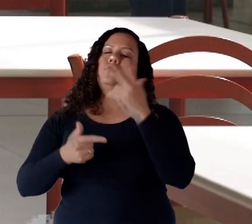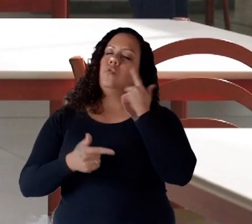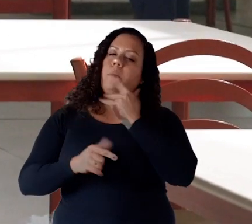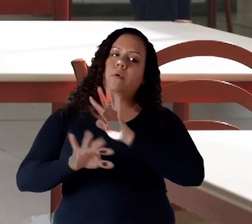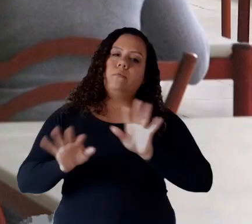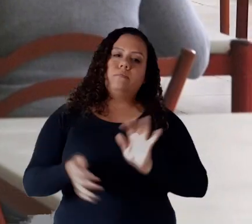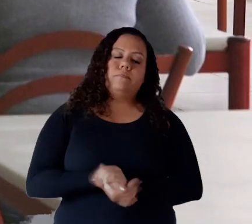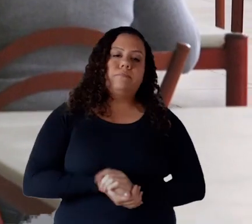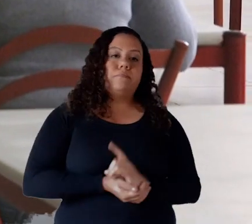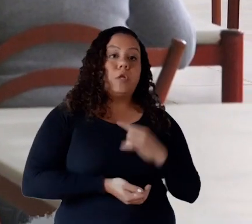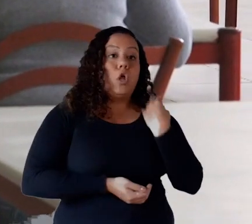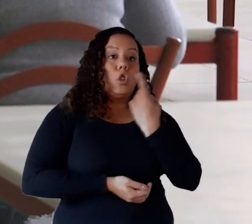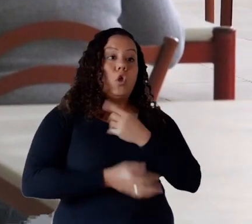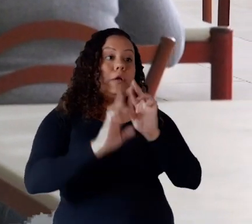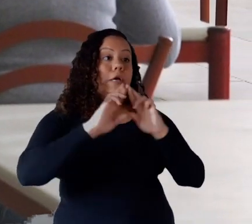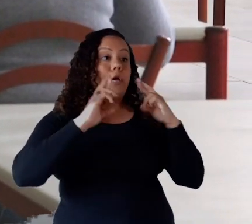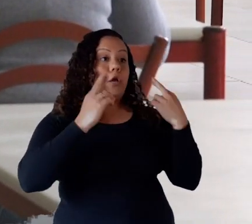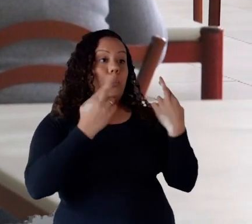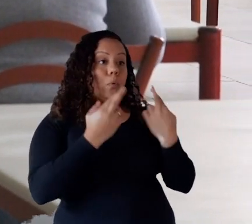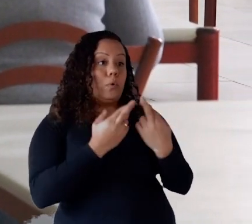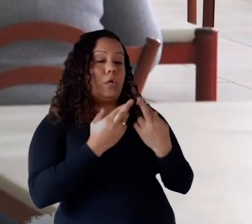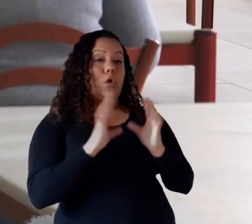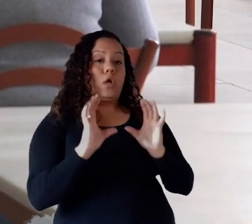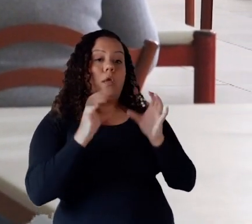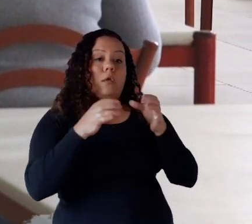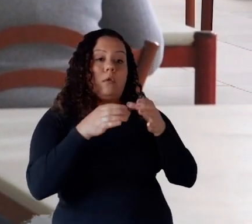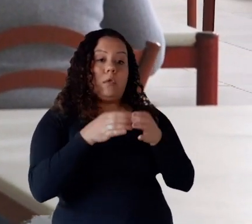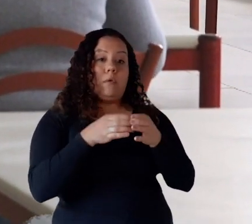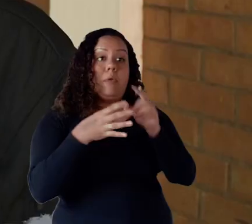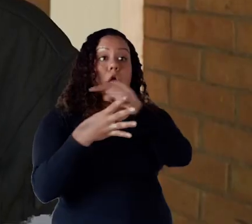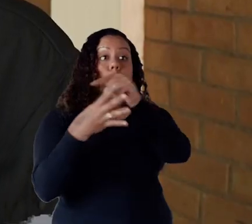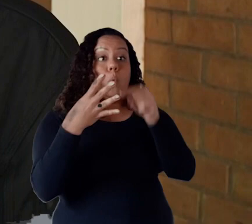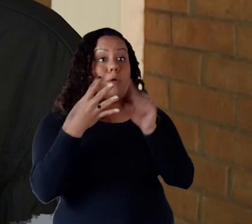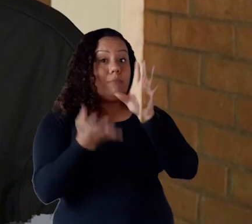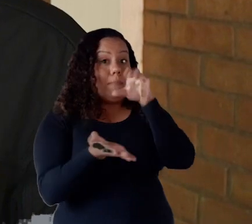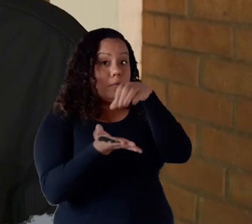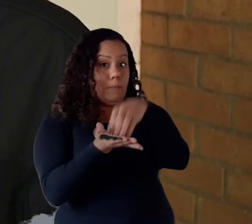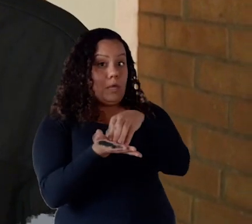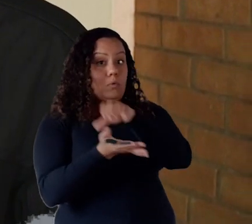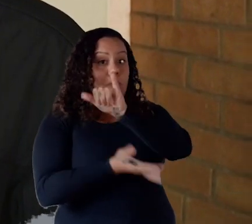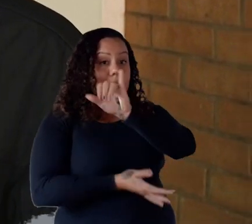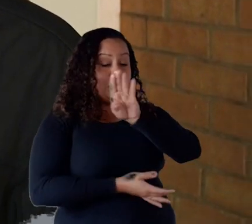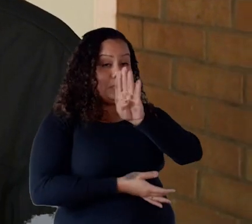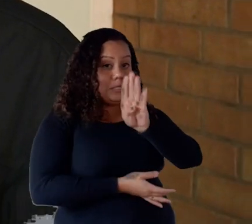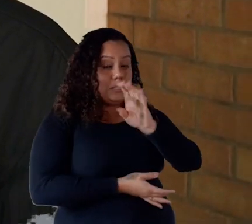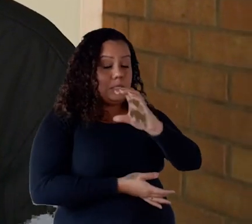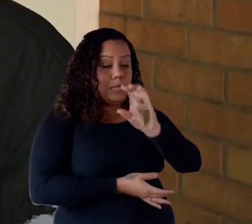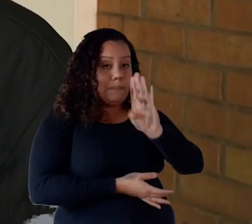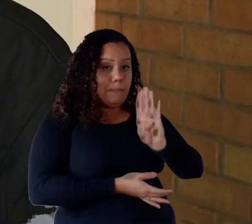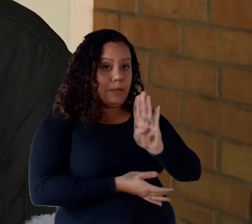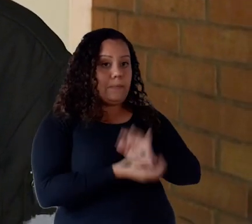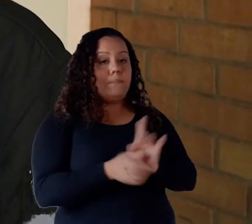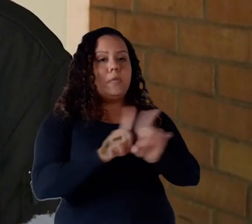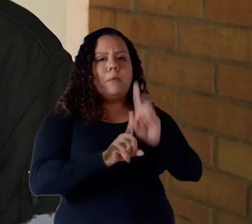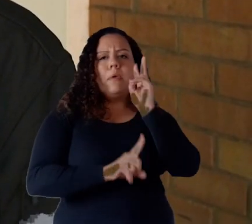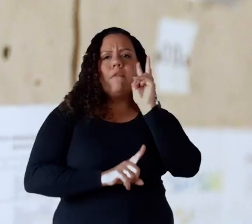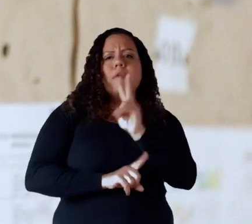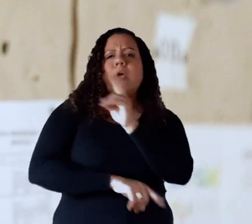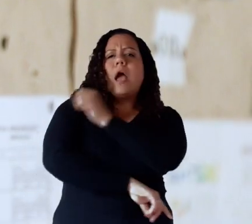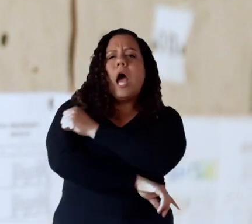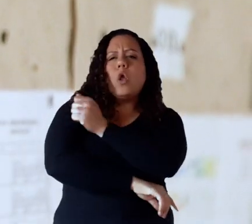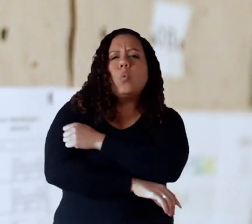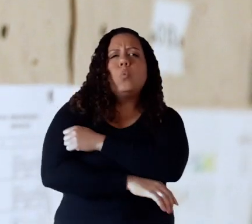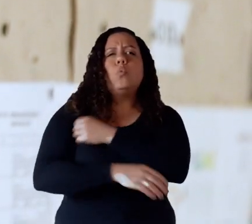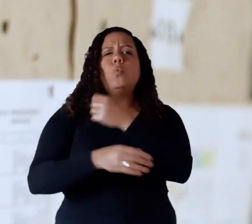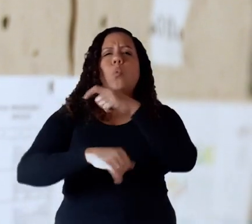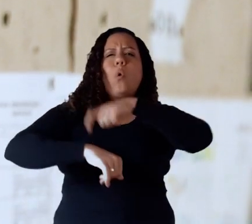suas refeições e possam retornar para suas aulas. Nós reunimos a equipe envolvida, são quatro departamentos do Instituto de Ciências